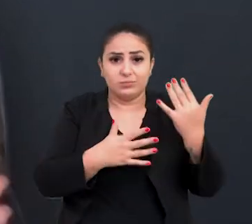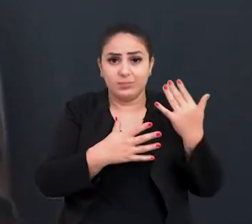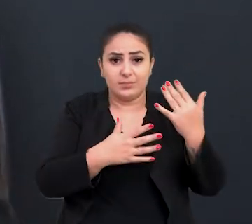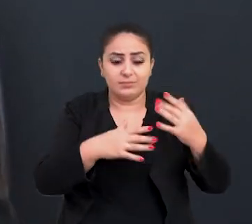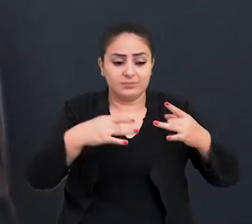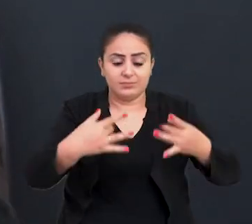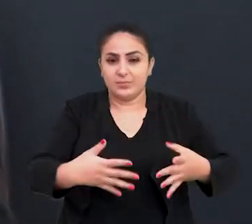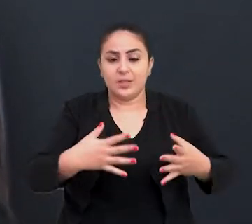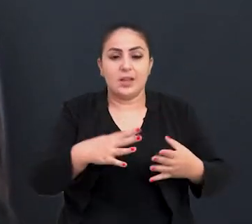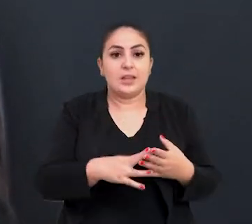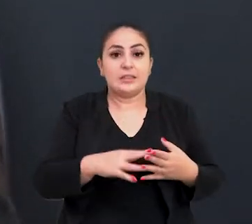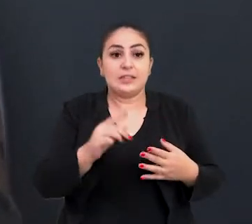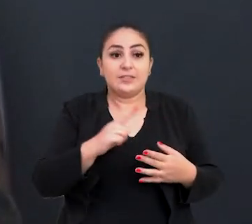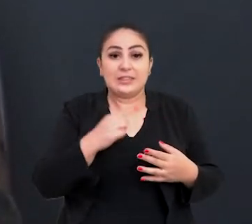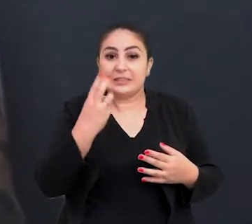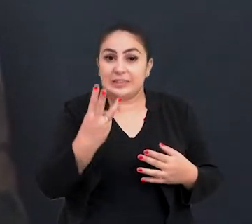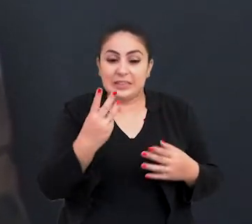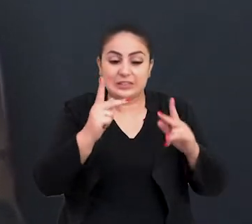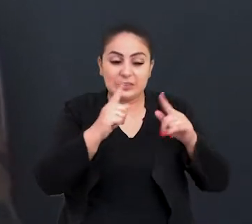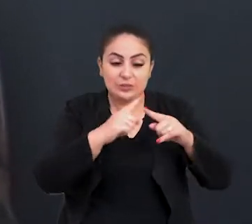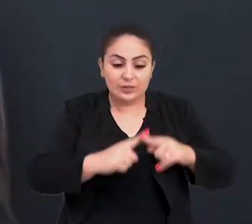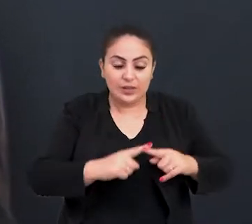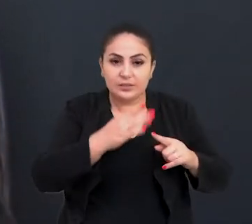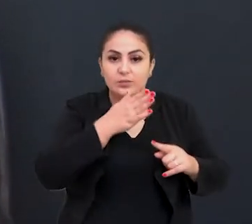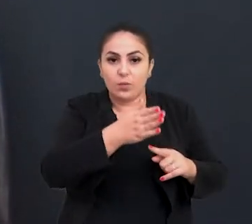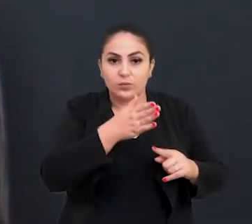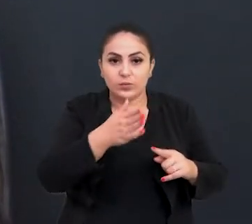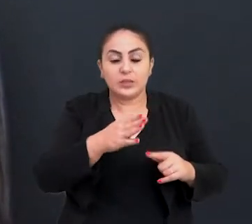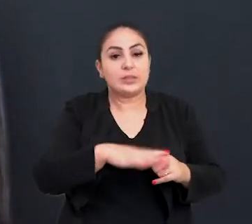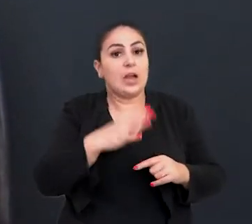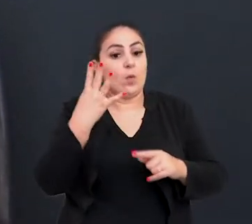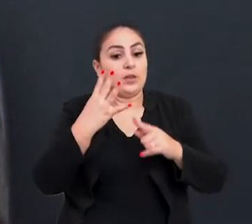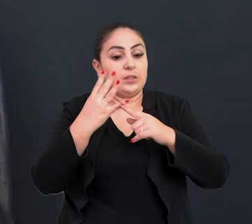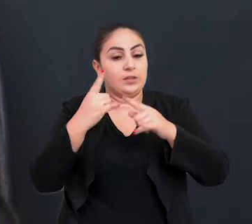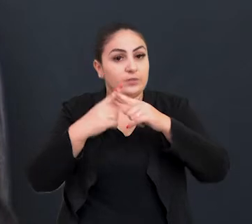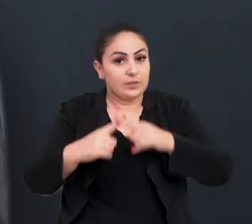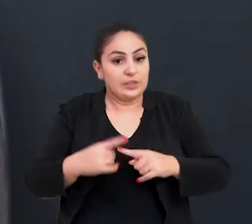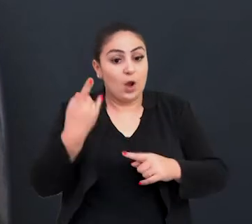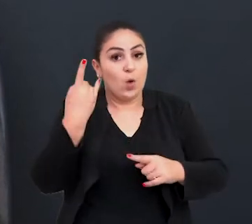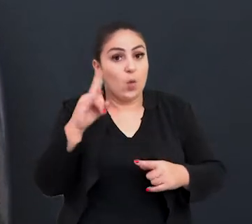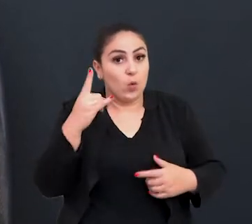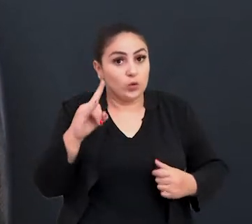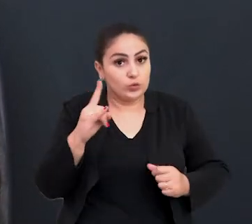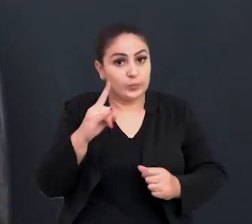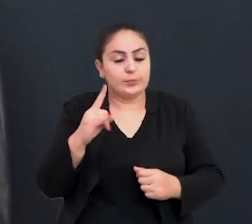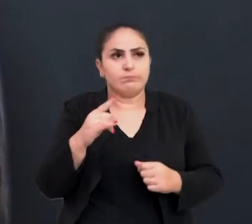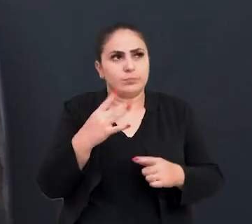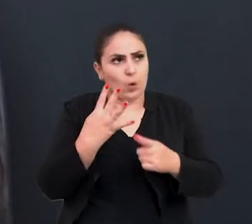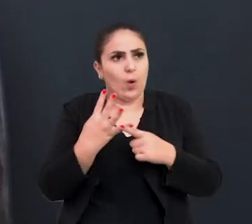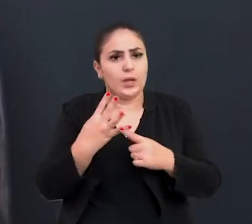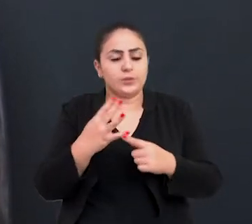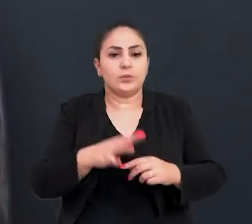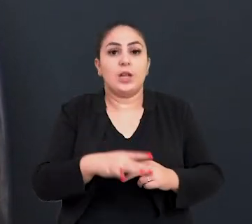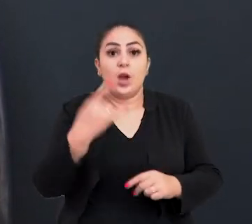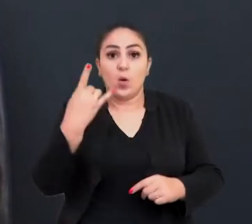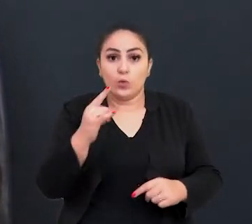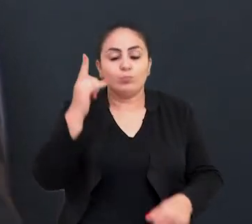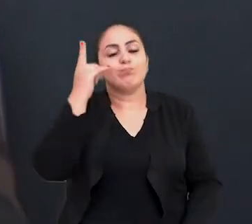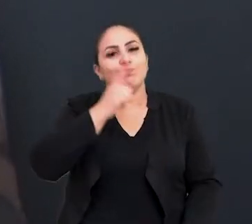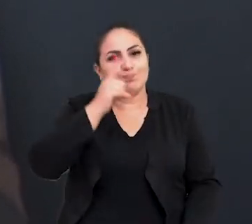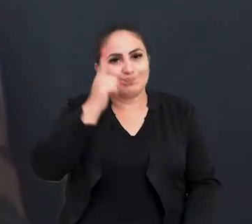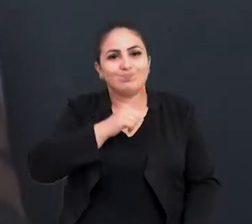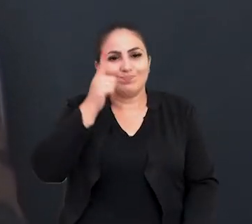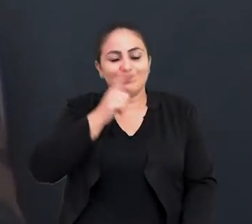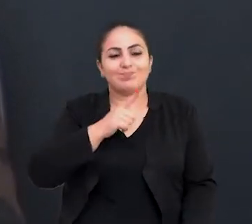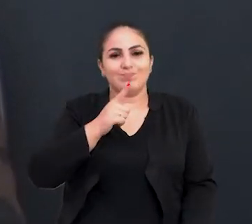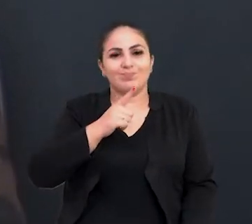Então a gente viu todo o crescimento, ele teve 3 internações, né? Na 4ª internação, na última internação, 4 internações, então na última